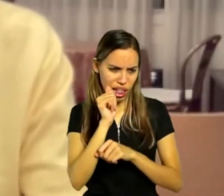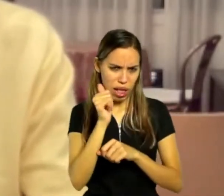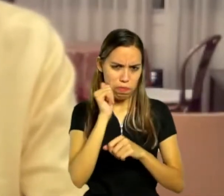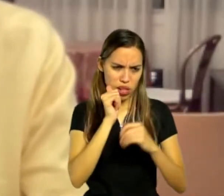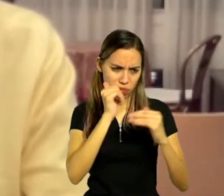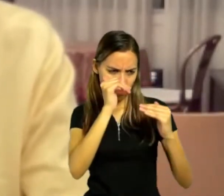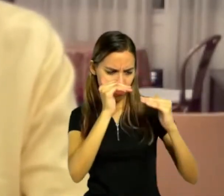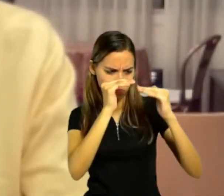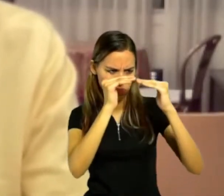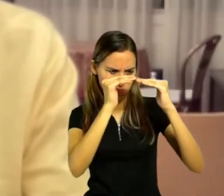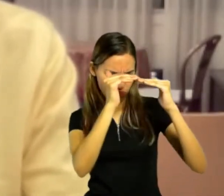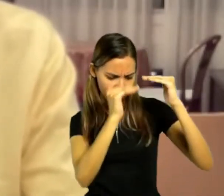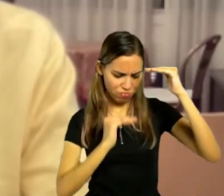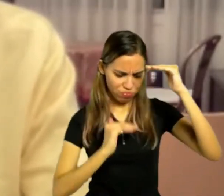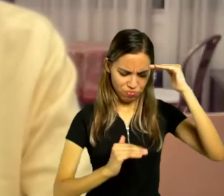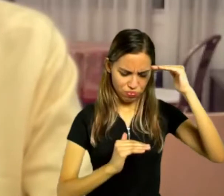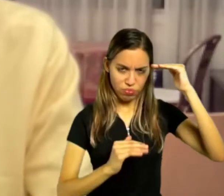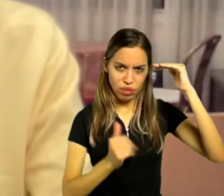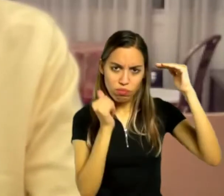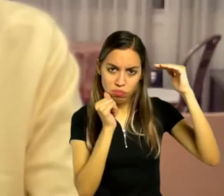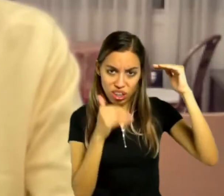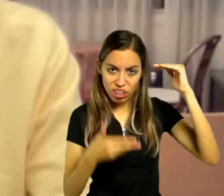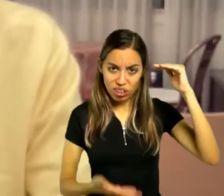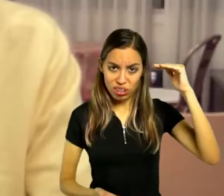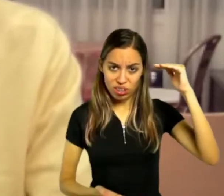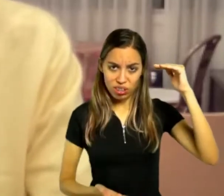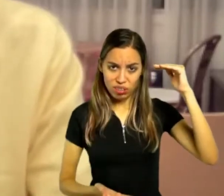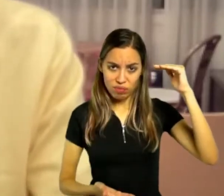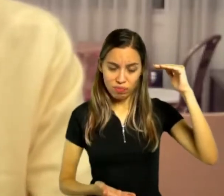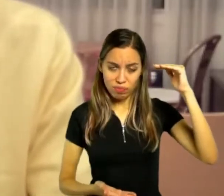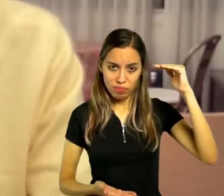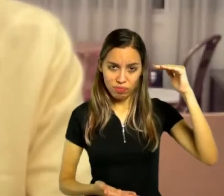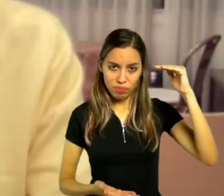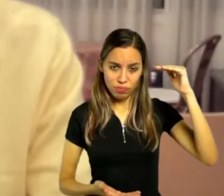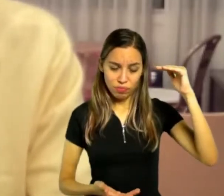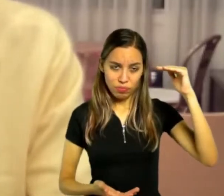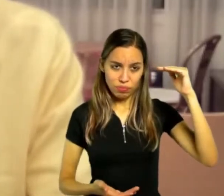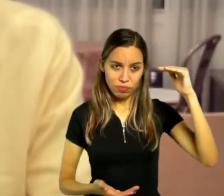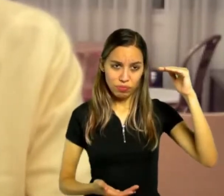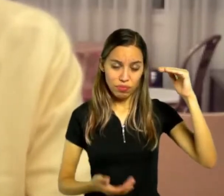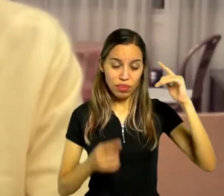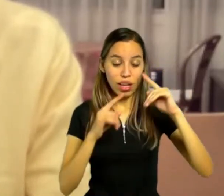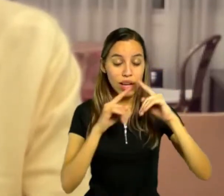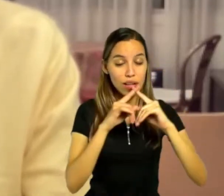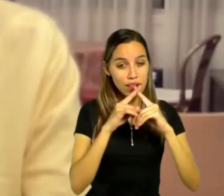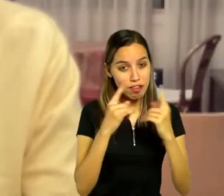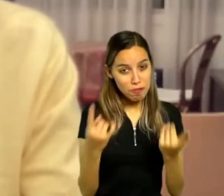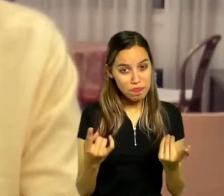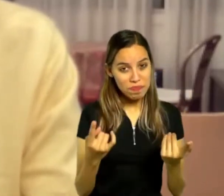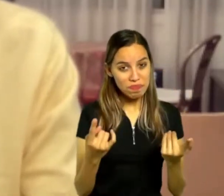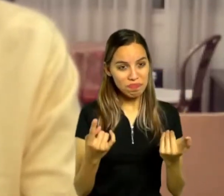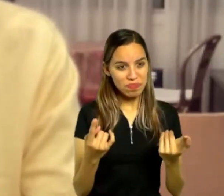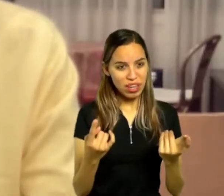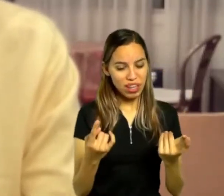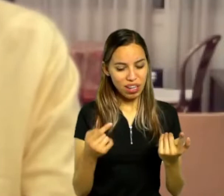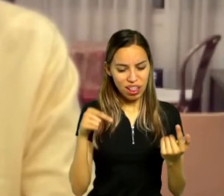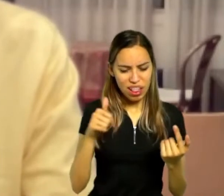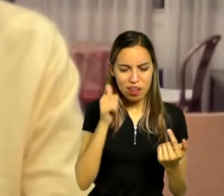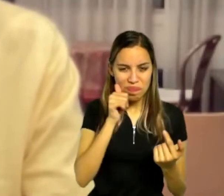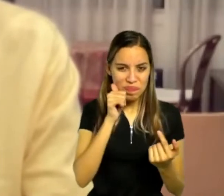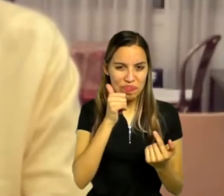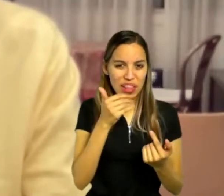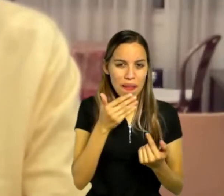são cidadãs de segunda classe. Por outro lado, a generosidade feminina é incomparável à